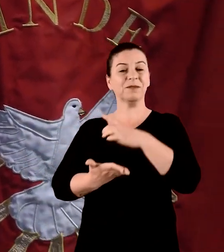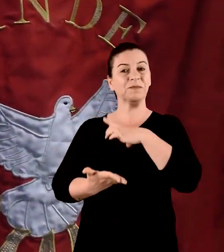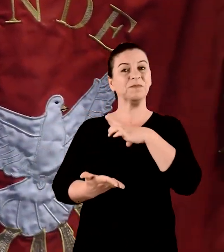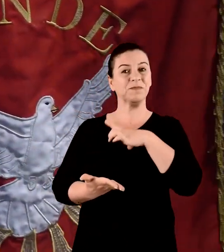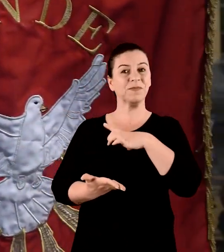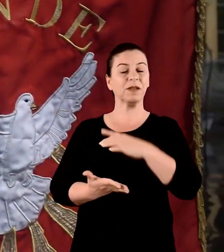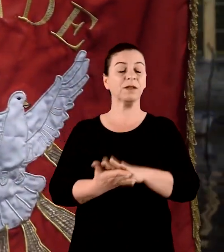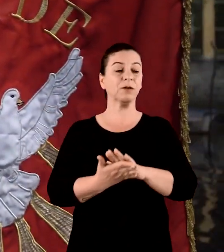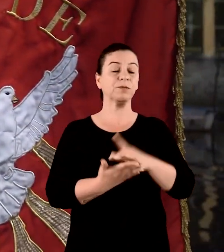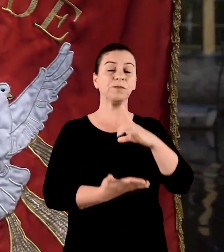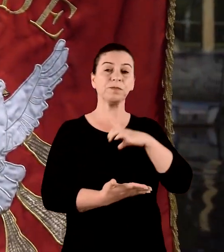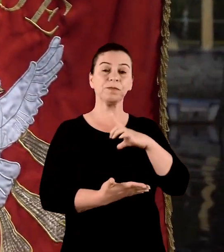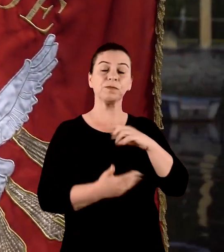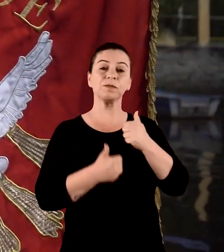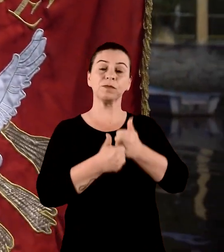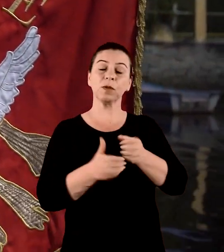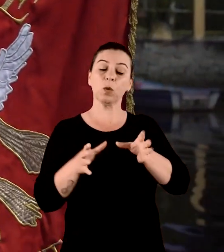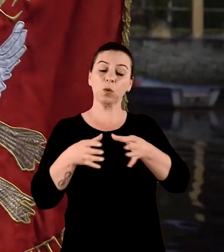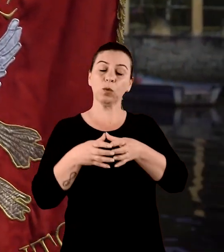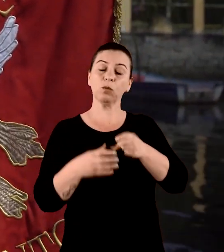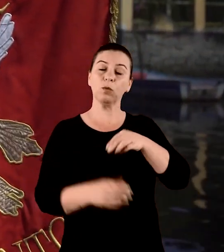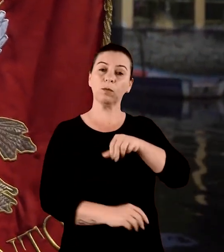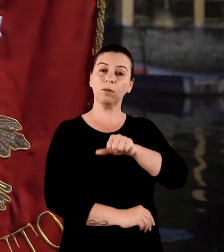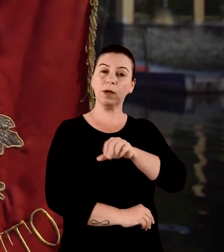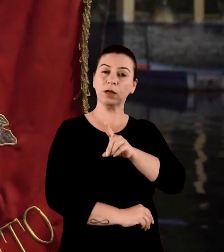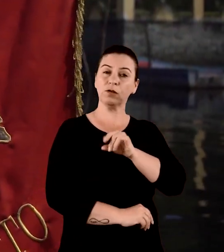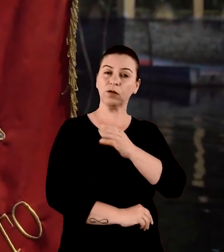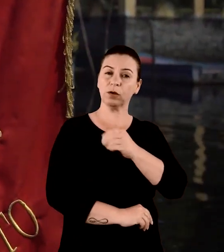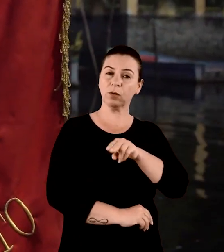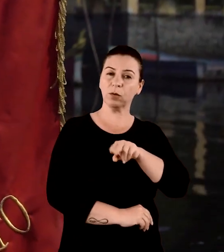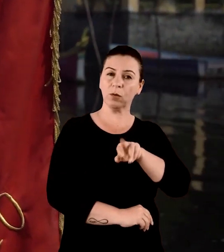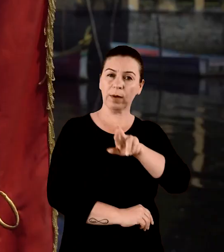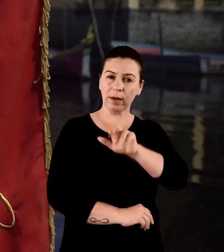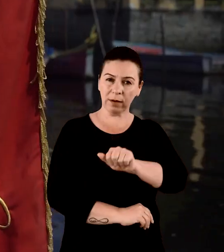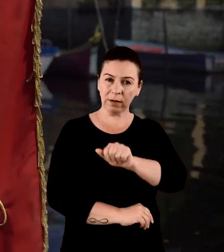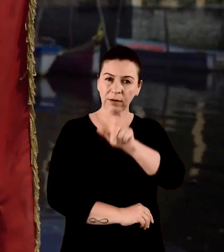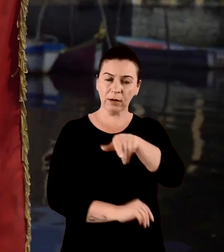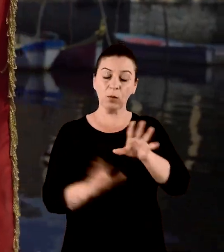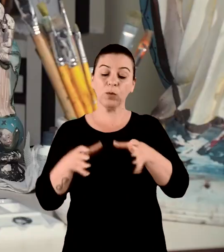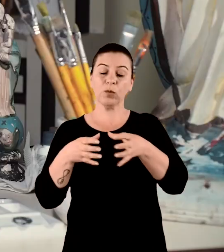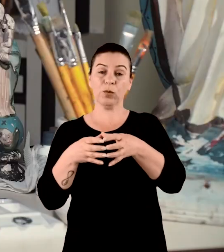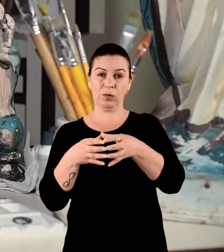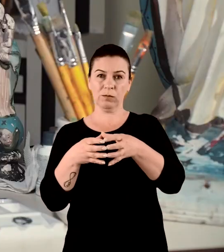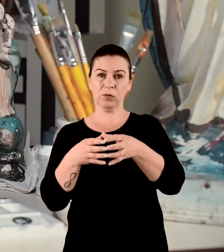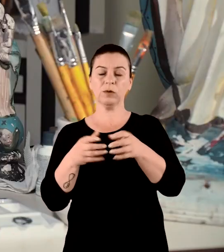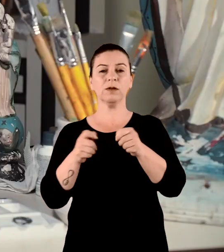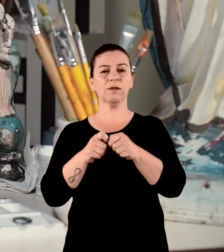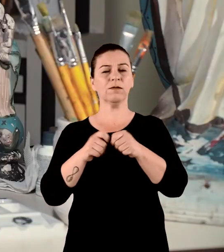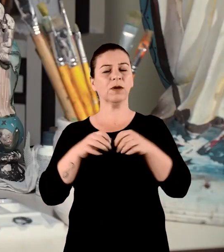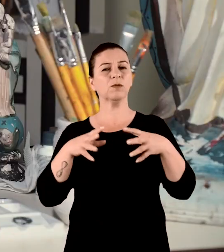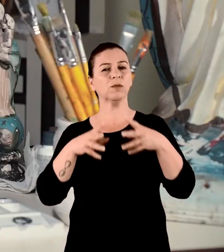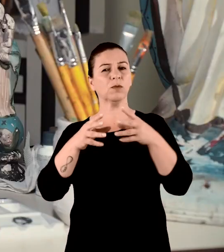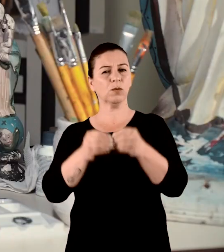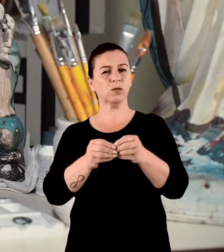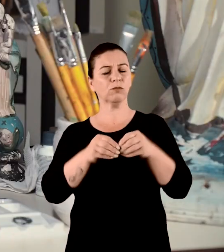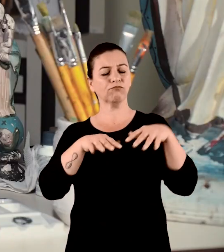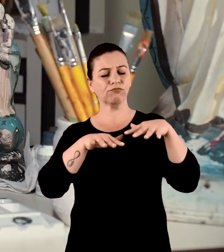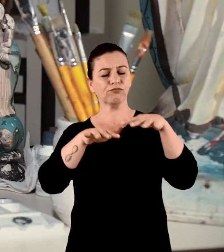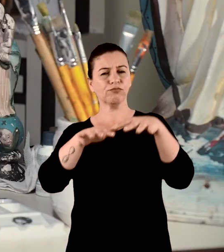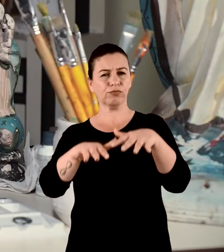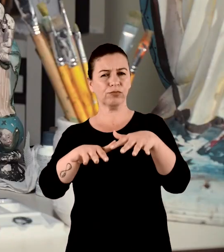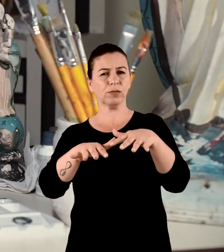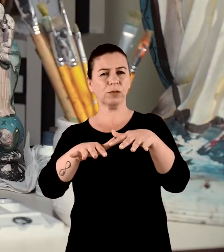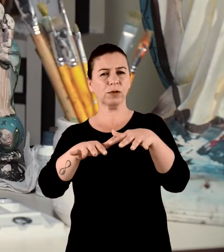tem. Eu tenho acompanhado o grupo Mandiquera, que é o grupo que refaz